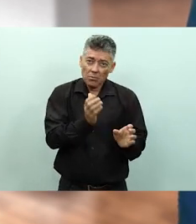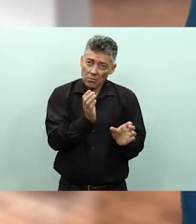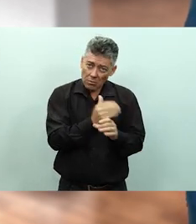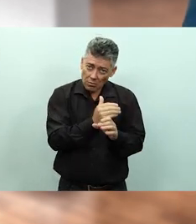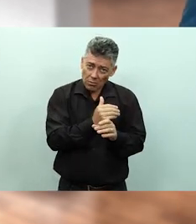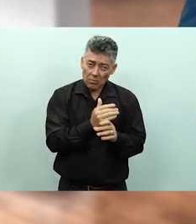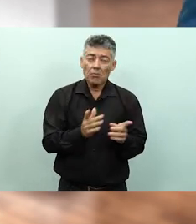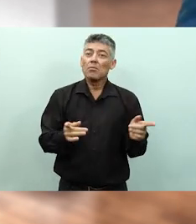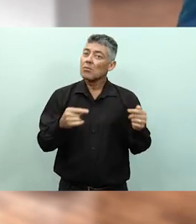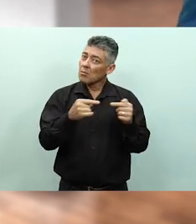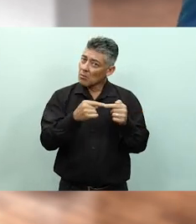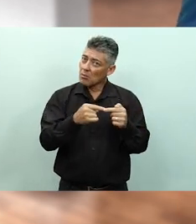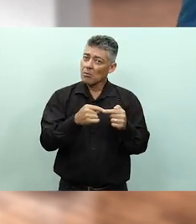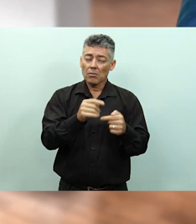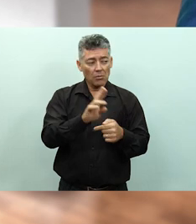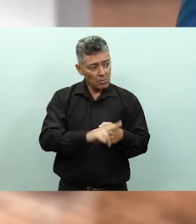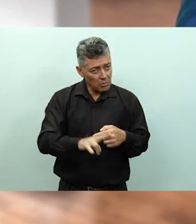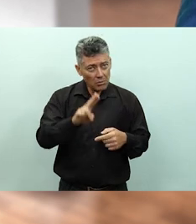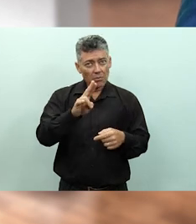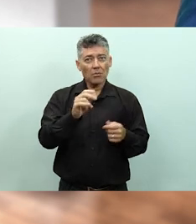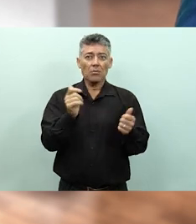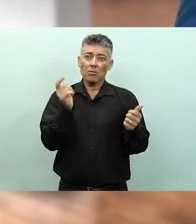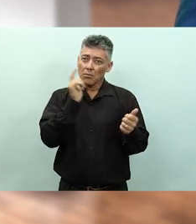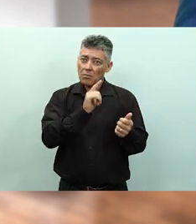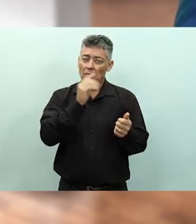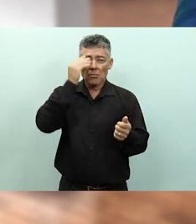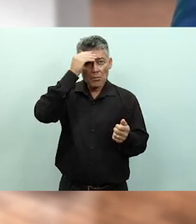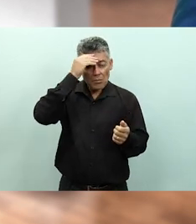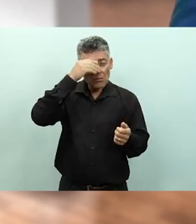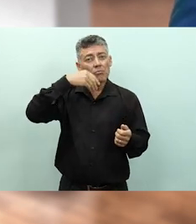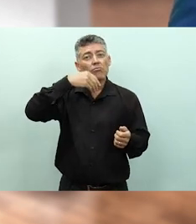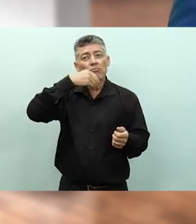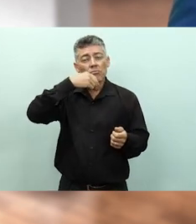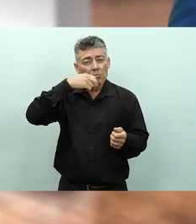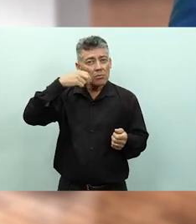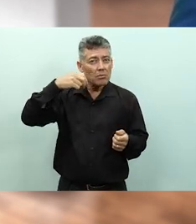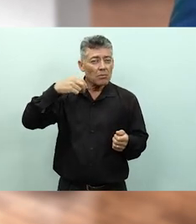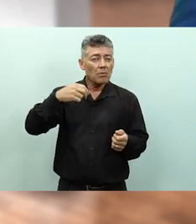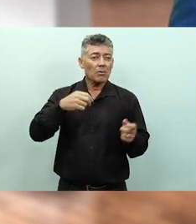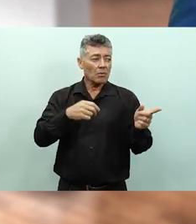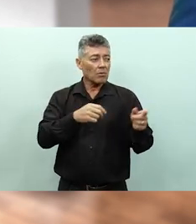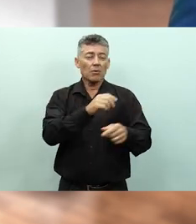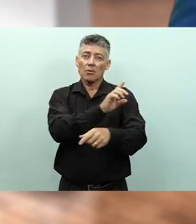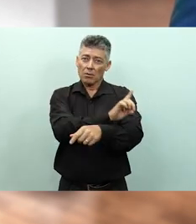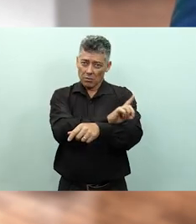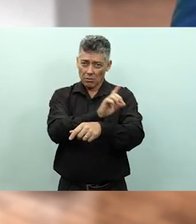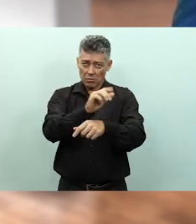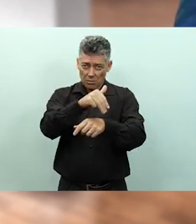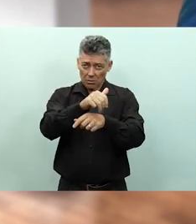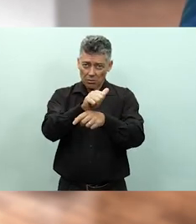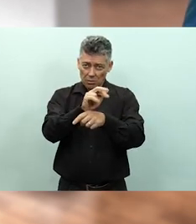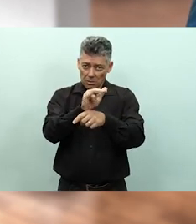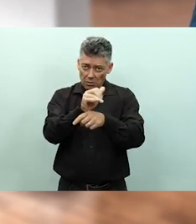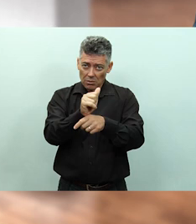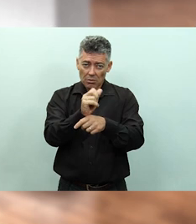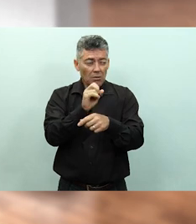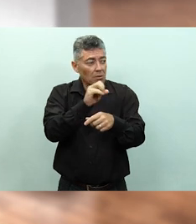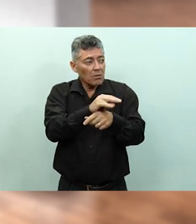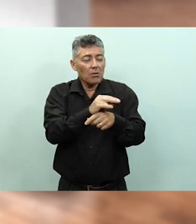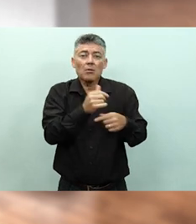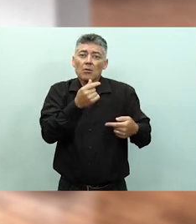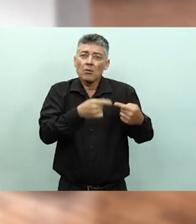Sociais e Aplicadas da Universidade. Sobrinha neta do ex-governador Dinar Timariz, ela entrou para a vida pública